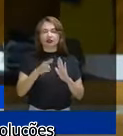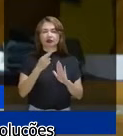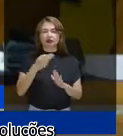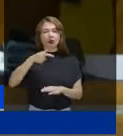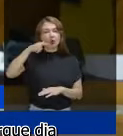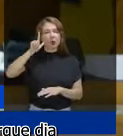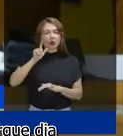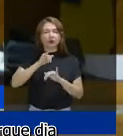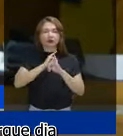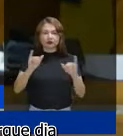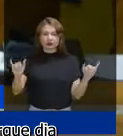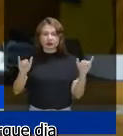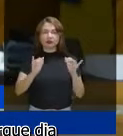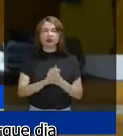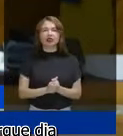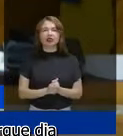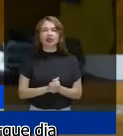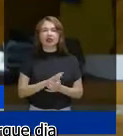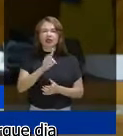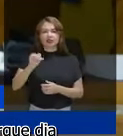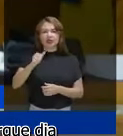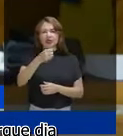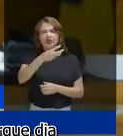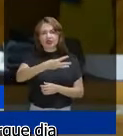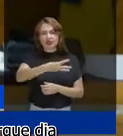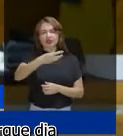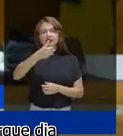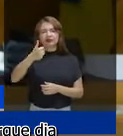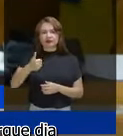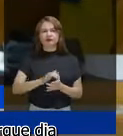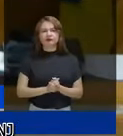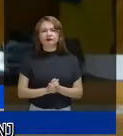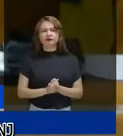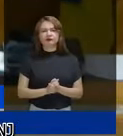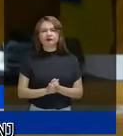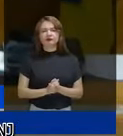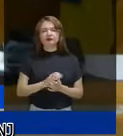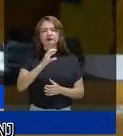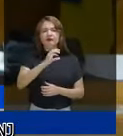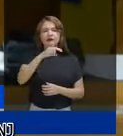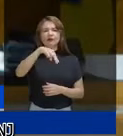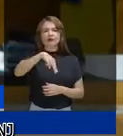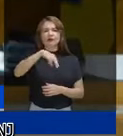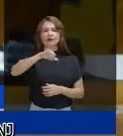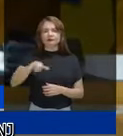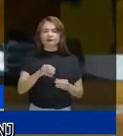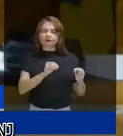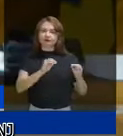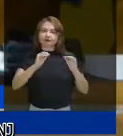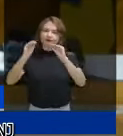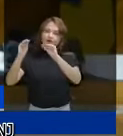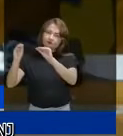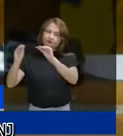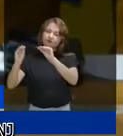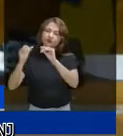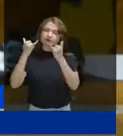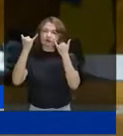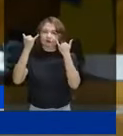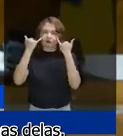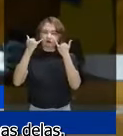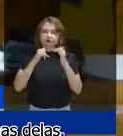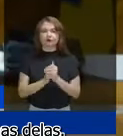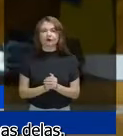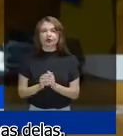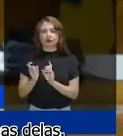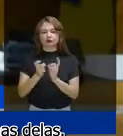ontem, que eu vou passar uma vista, porque dia 31 é o último prazo para encaminhar para o CNJ a informação de que